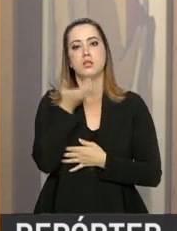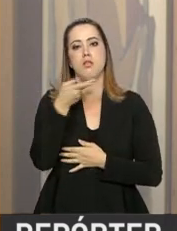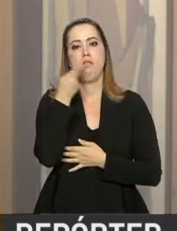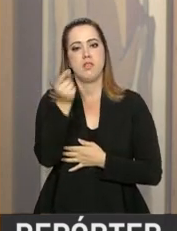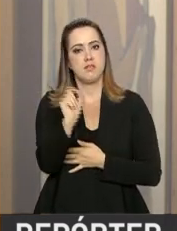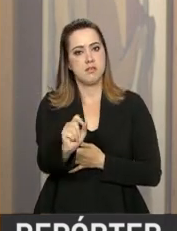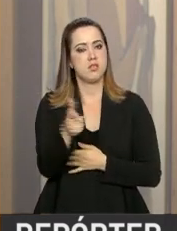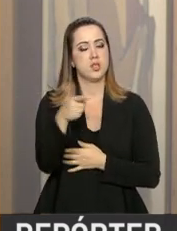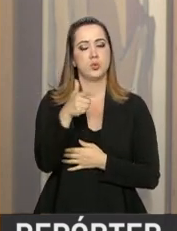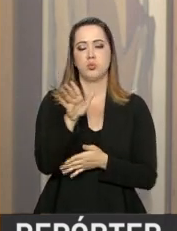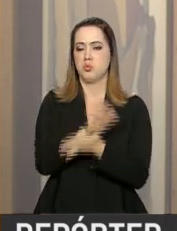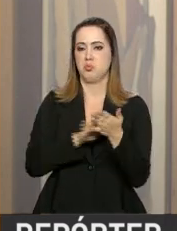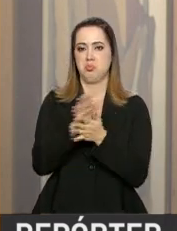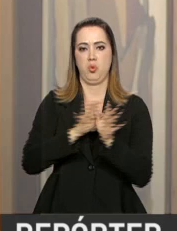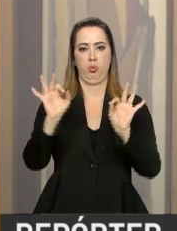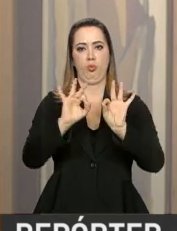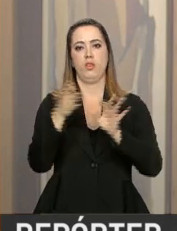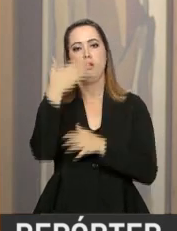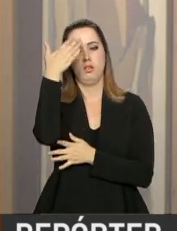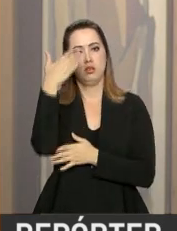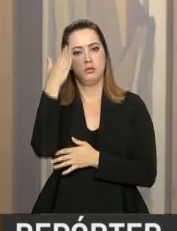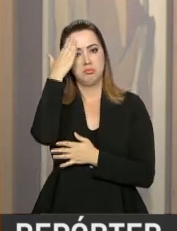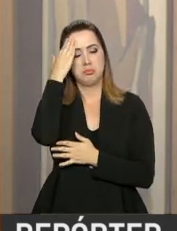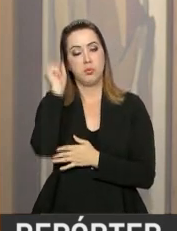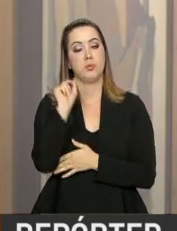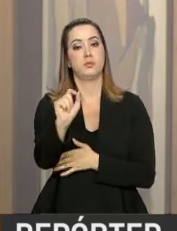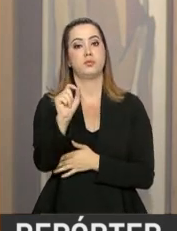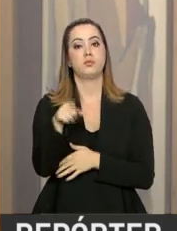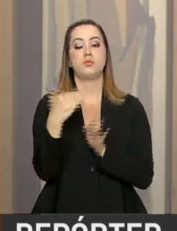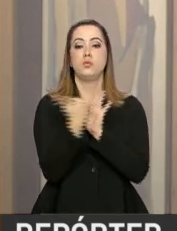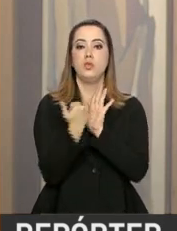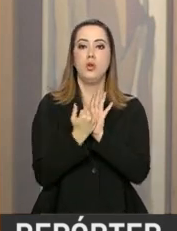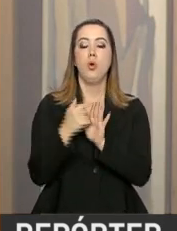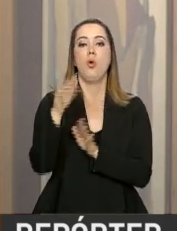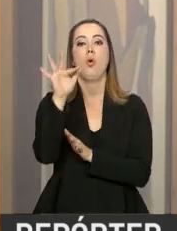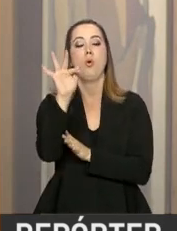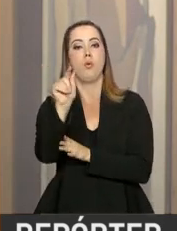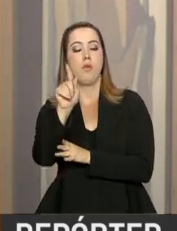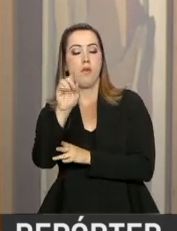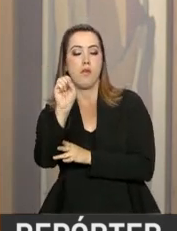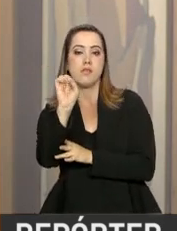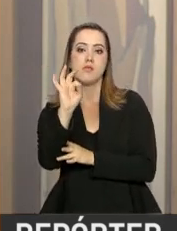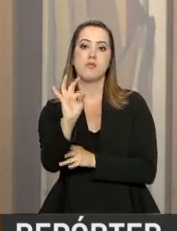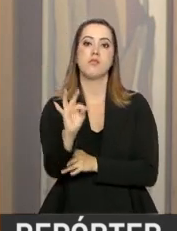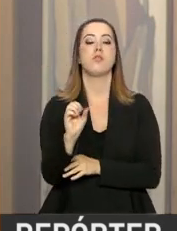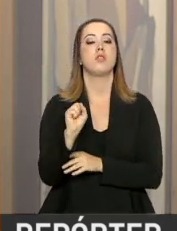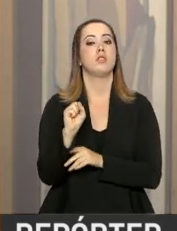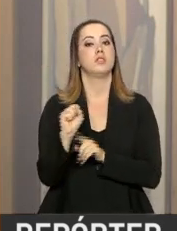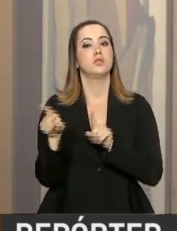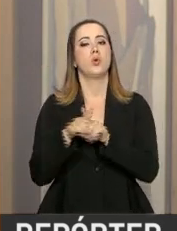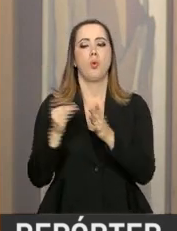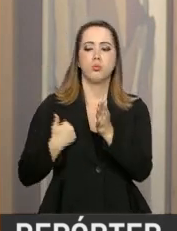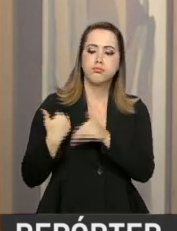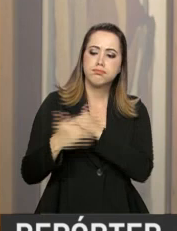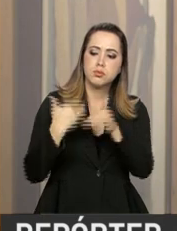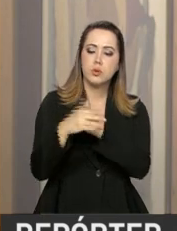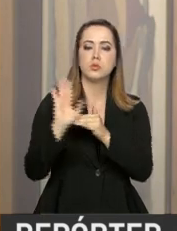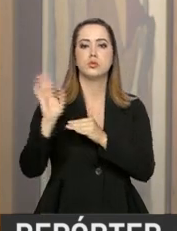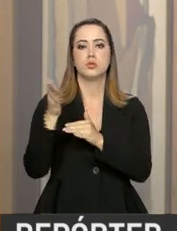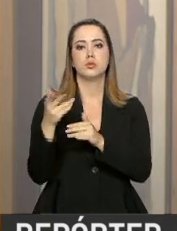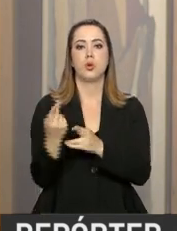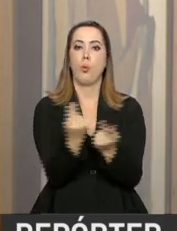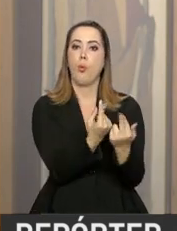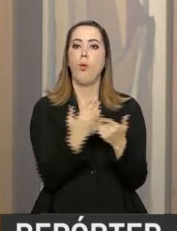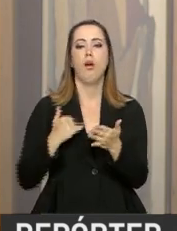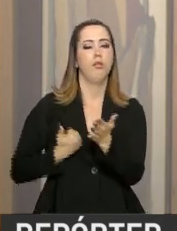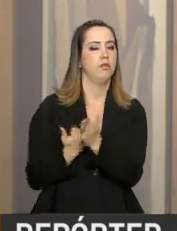pensamento a respeito dessa matéria no governo. Ou seja, o Fundo de Garantia continuará a exercer o seu papel, como vem exercendo